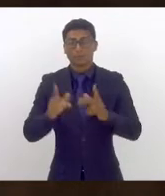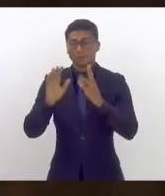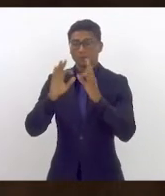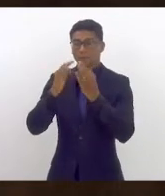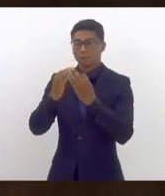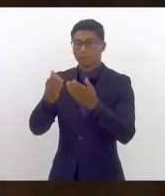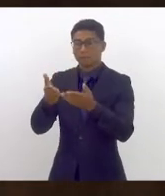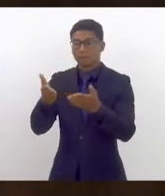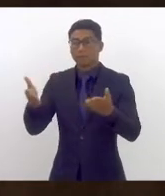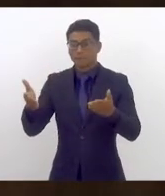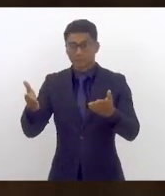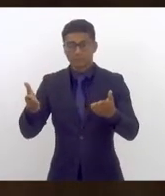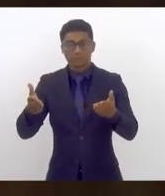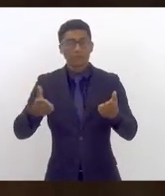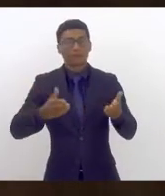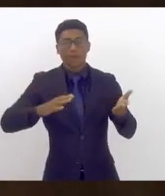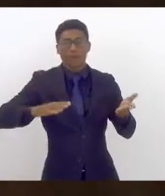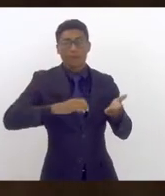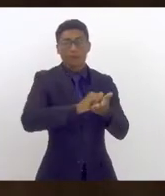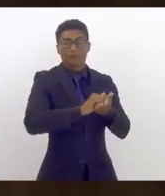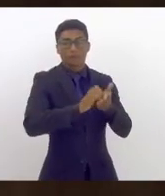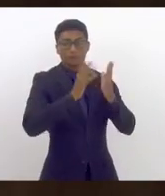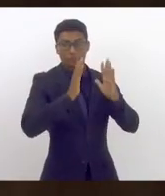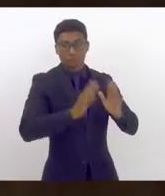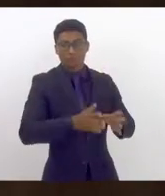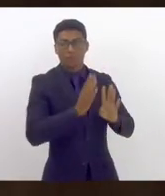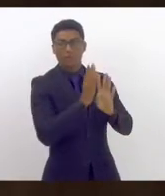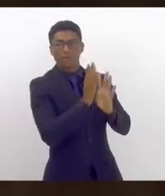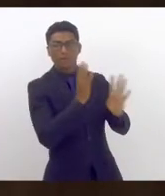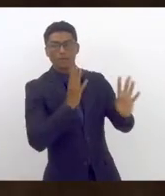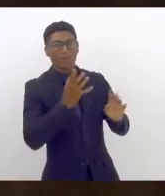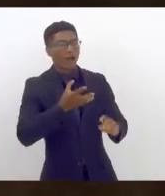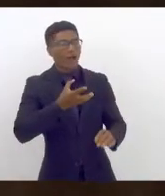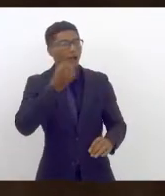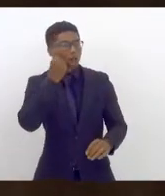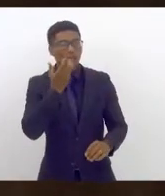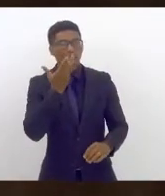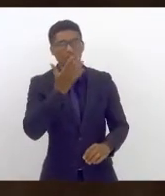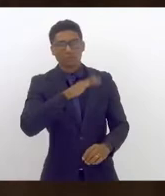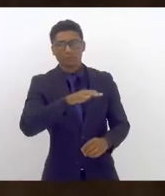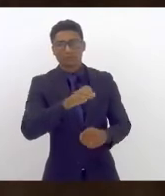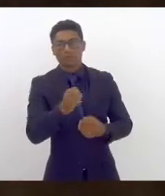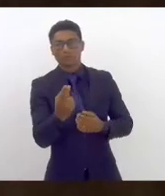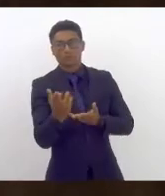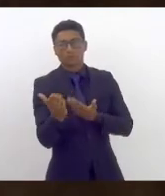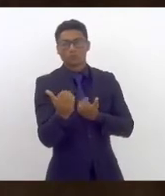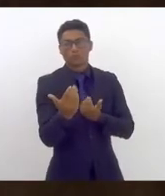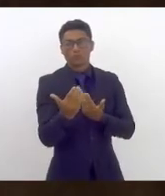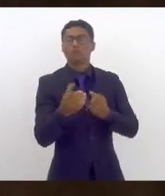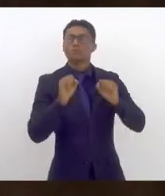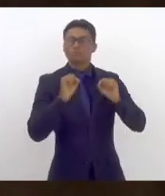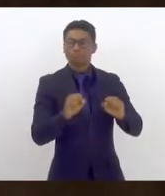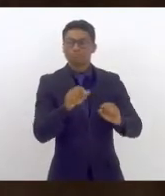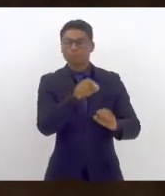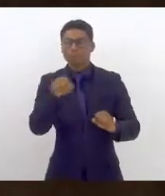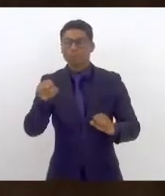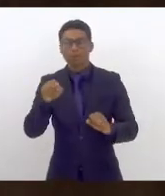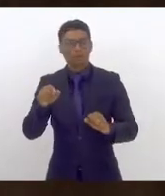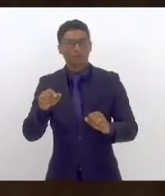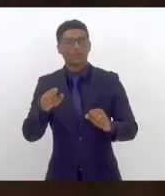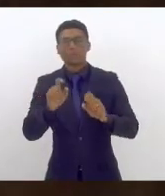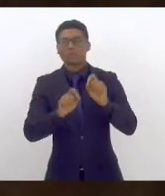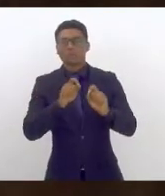cadastradas na filha para adoção de criança ou adolescente atuarem como famílias acolhedoras